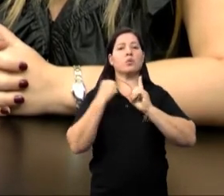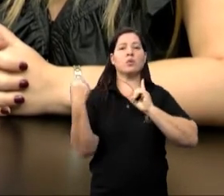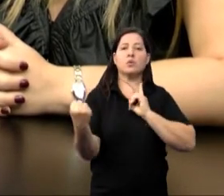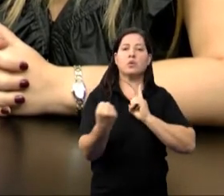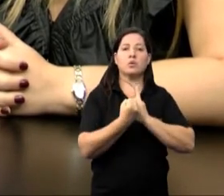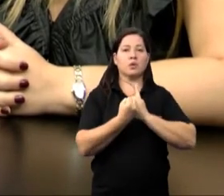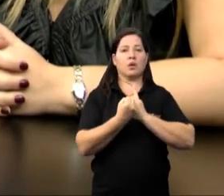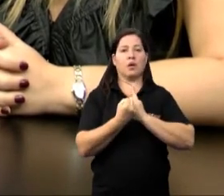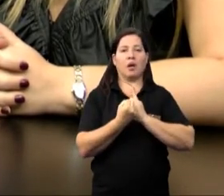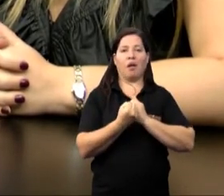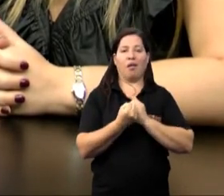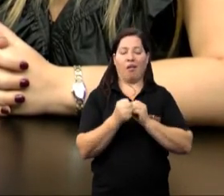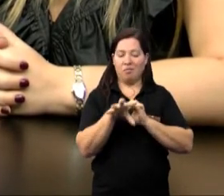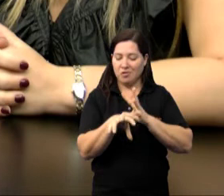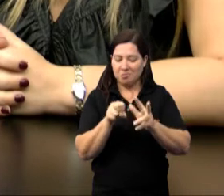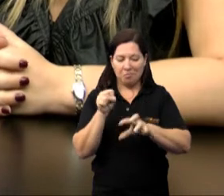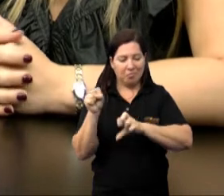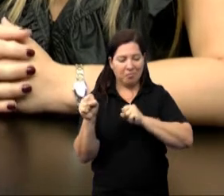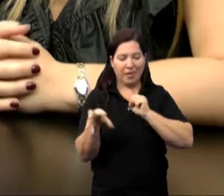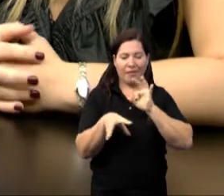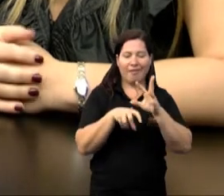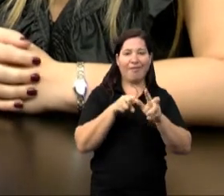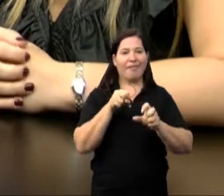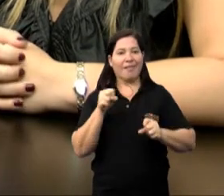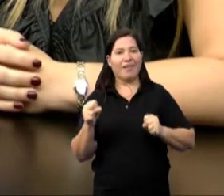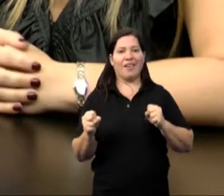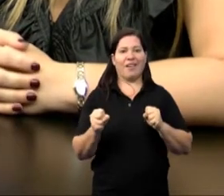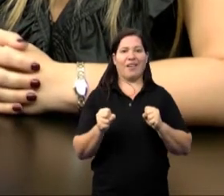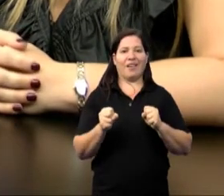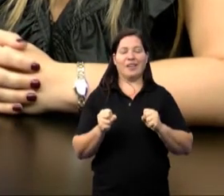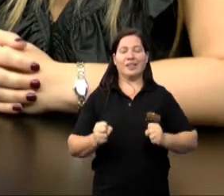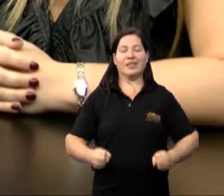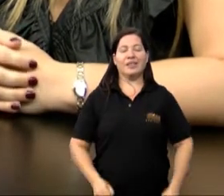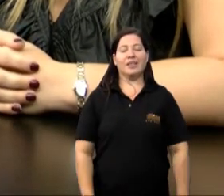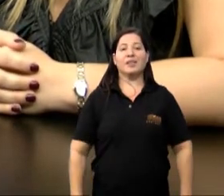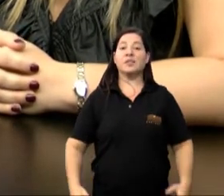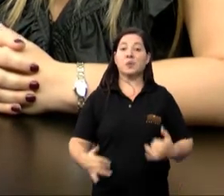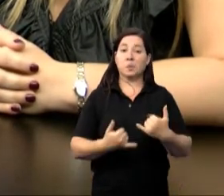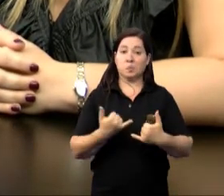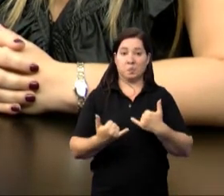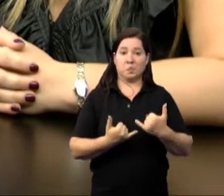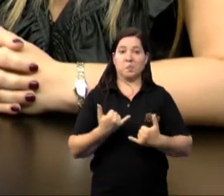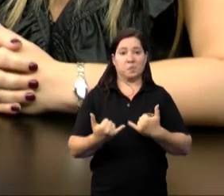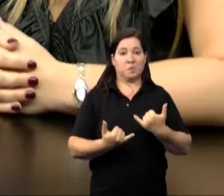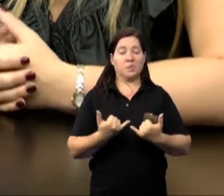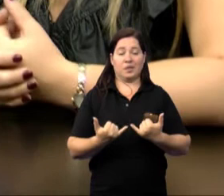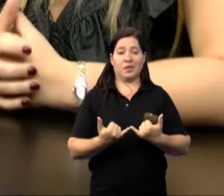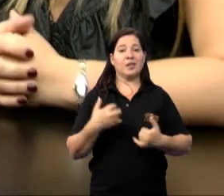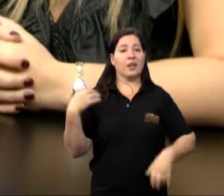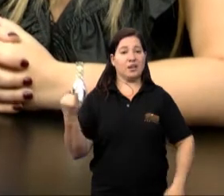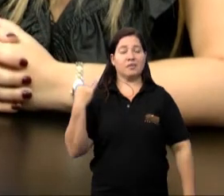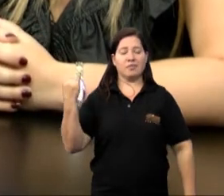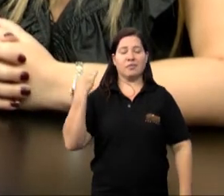né? Por isso que eu acho que os brinquedos realmente têm também, acho, tem um papel importante, mas ao